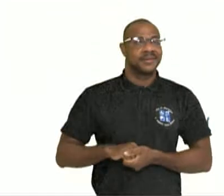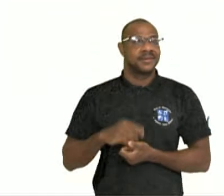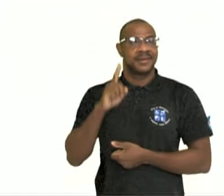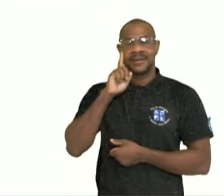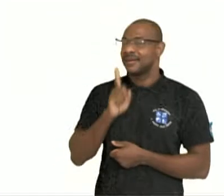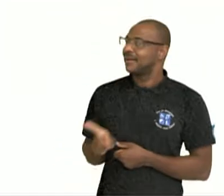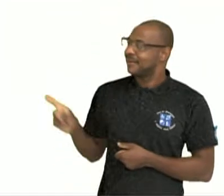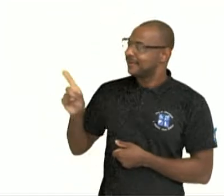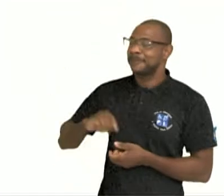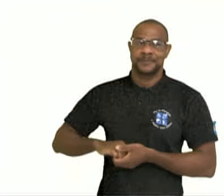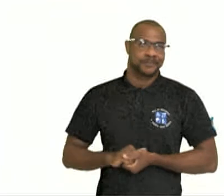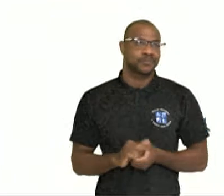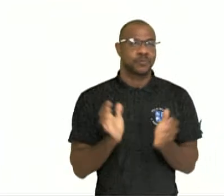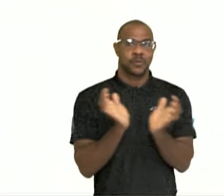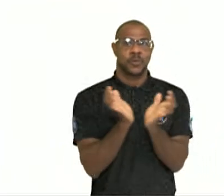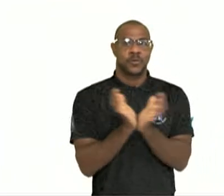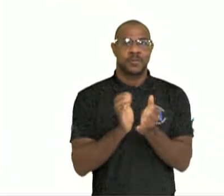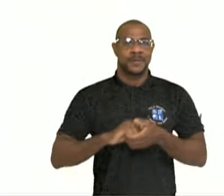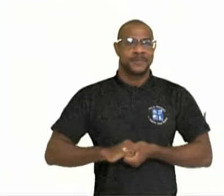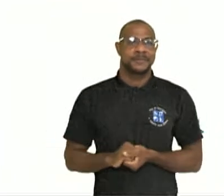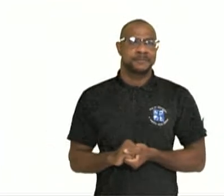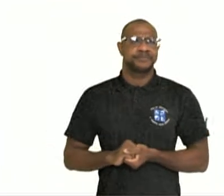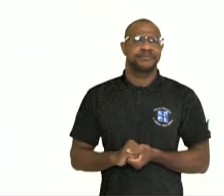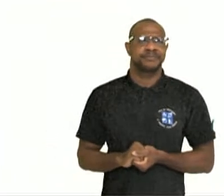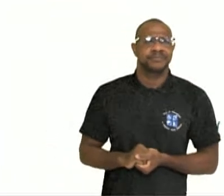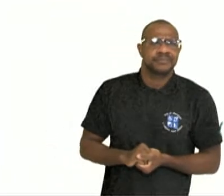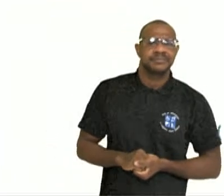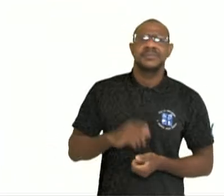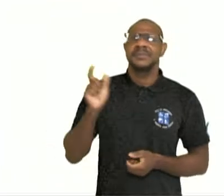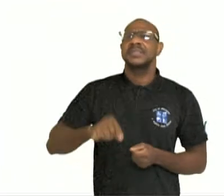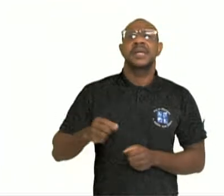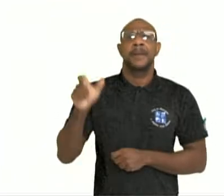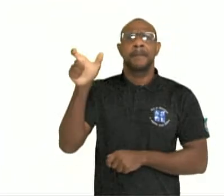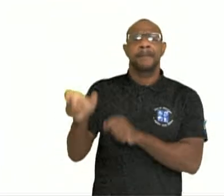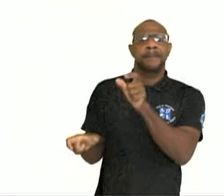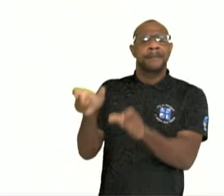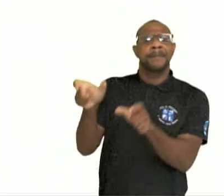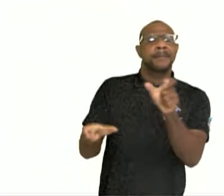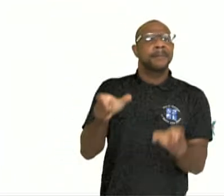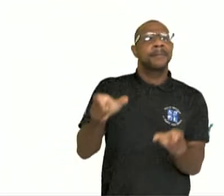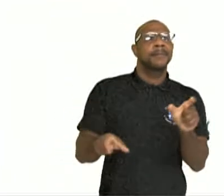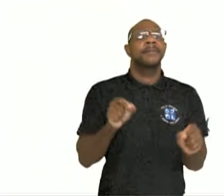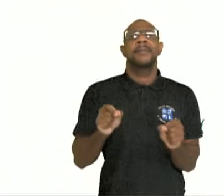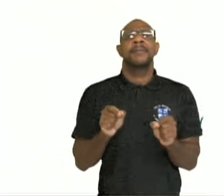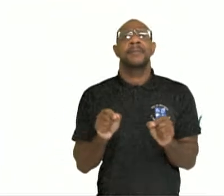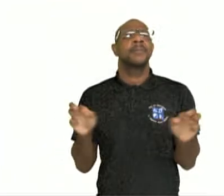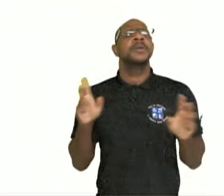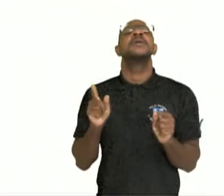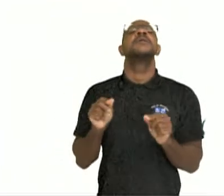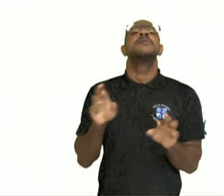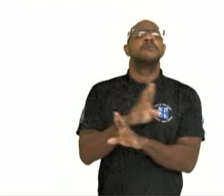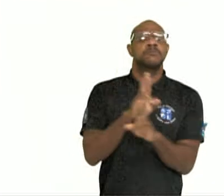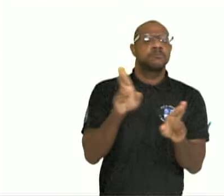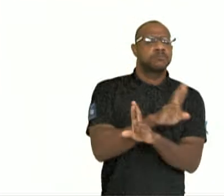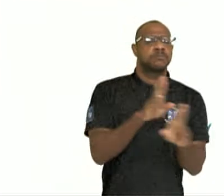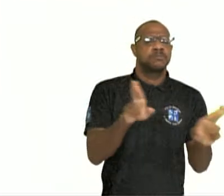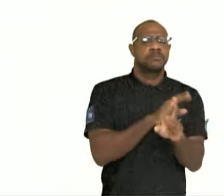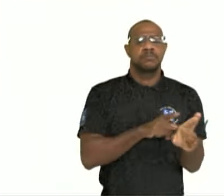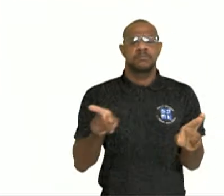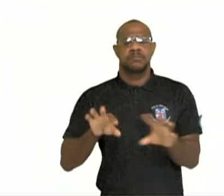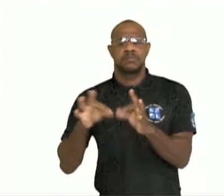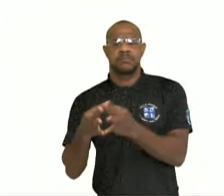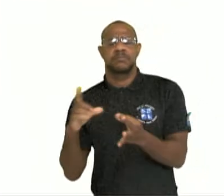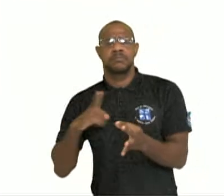ainda Chaves. Pero, quem são os personagens? Que relações familiares têm entre